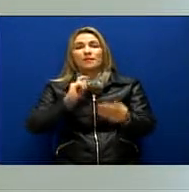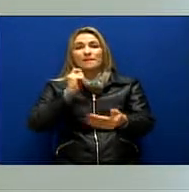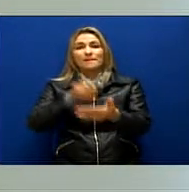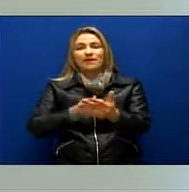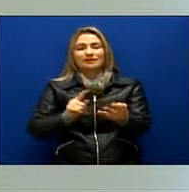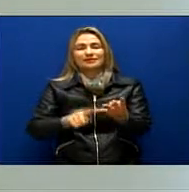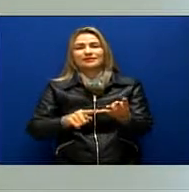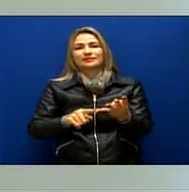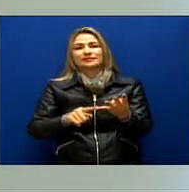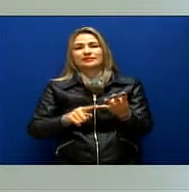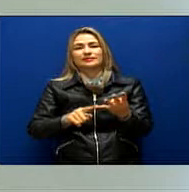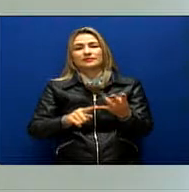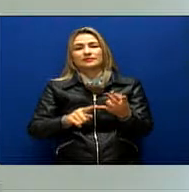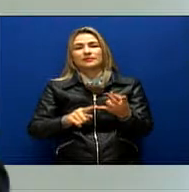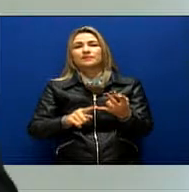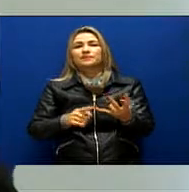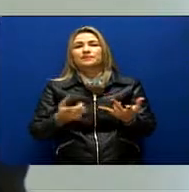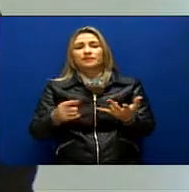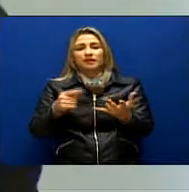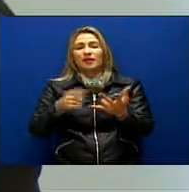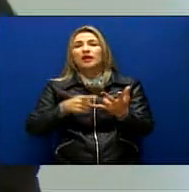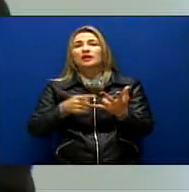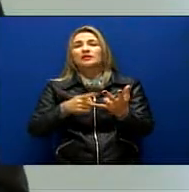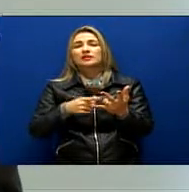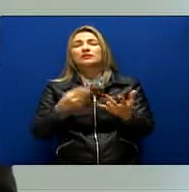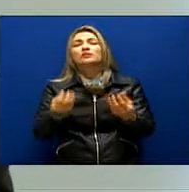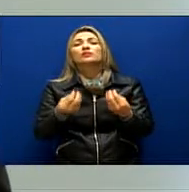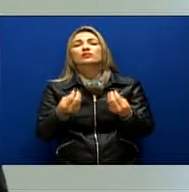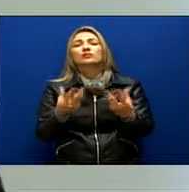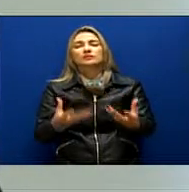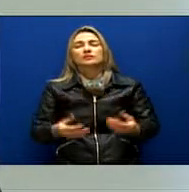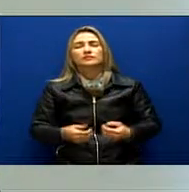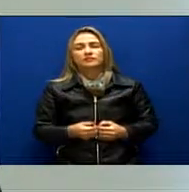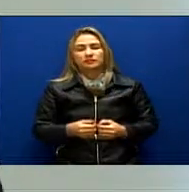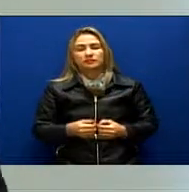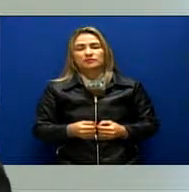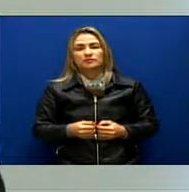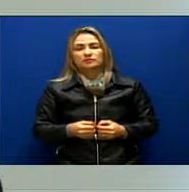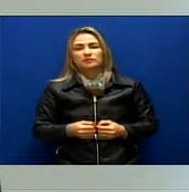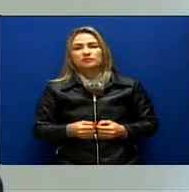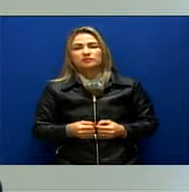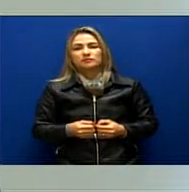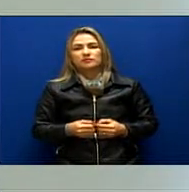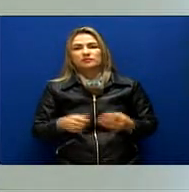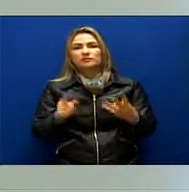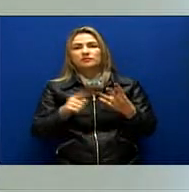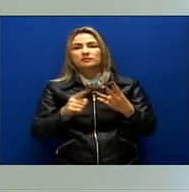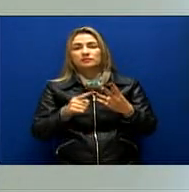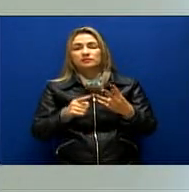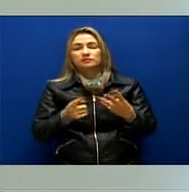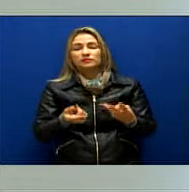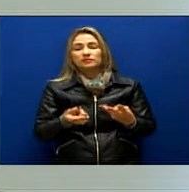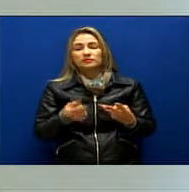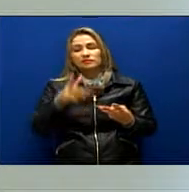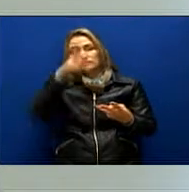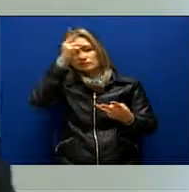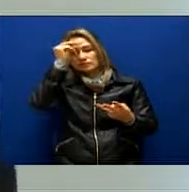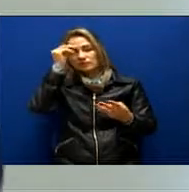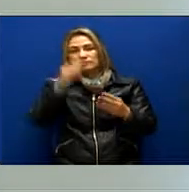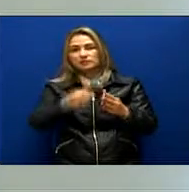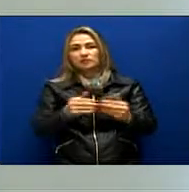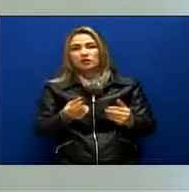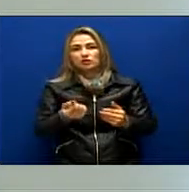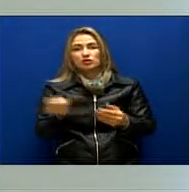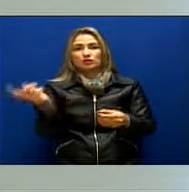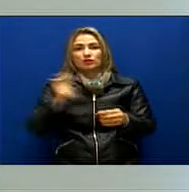do carnê, essa pessoa não precisa pedir o reembolso da prefeitura. O que ela